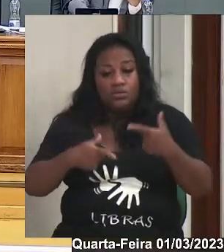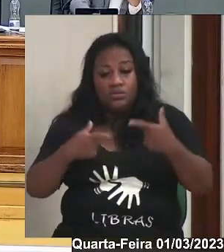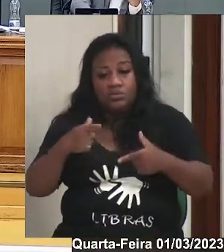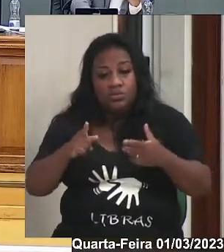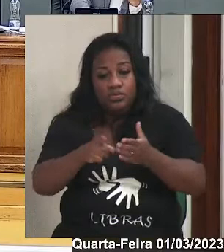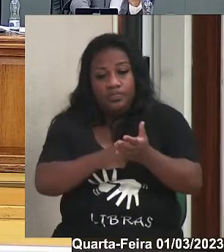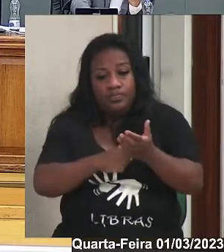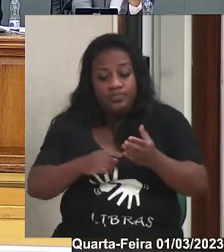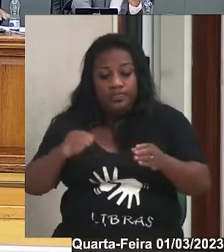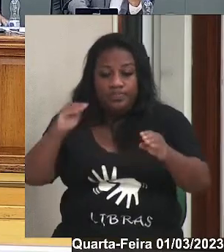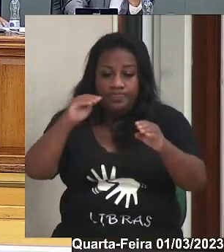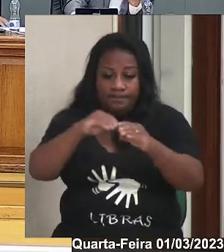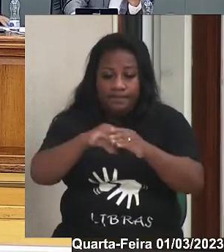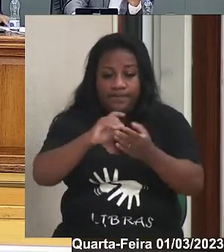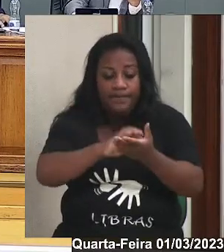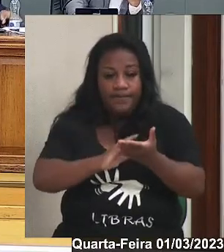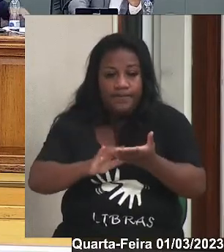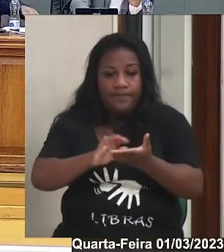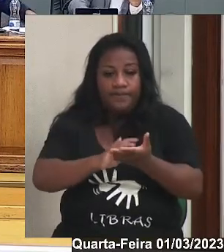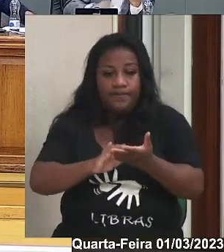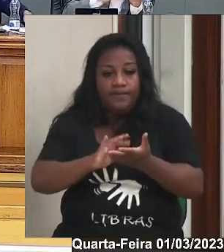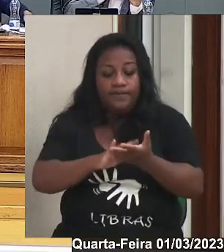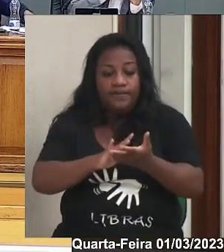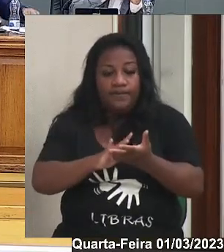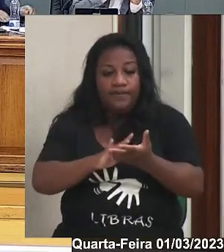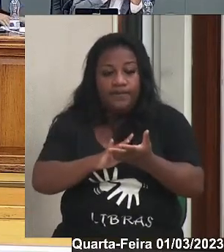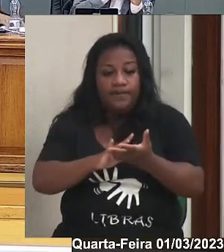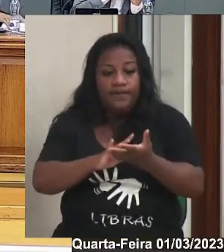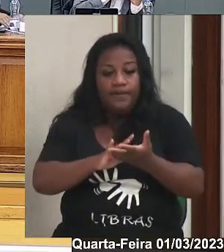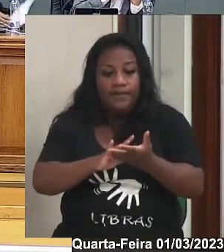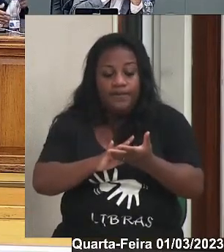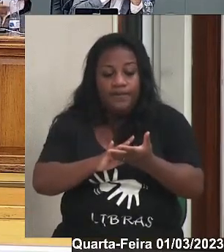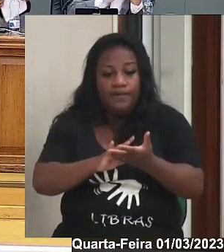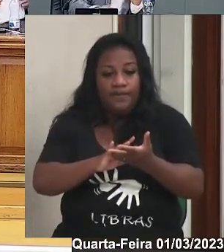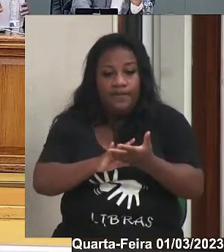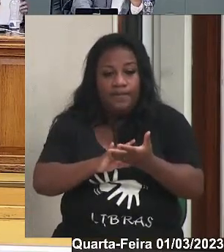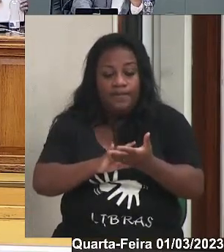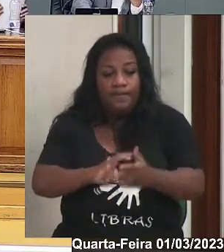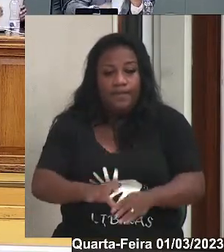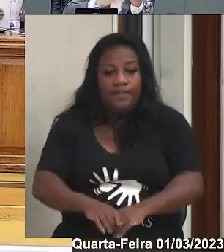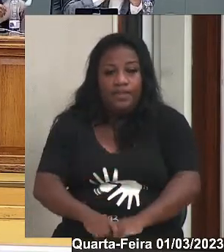Não havendo discussão, os vereadores podem computar o voto de forma eletrônica.